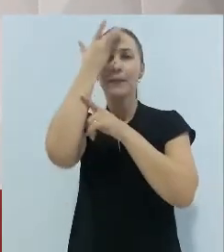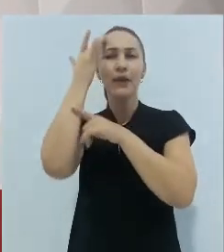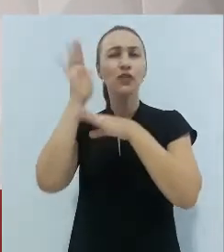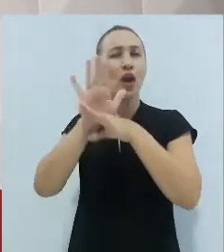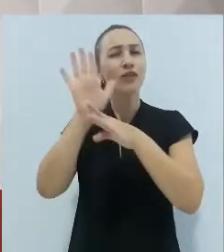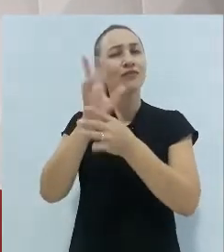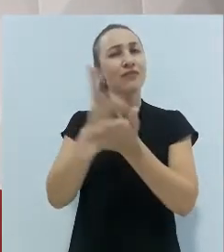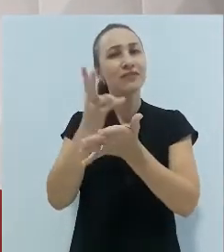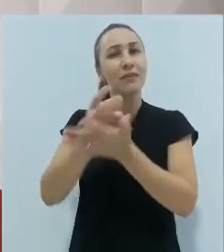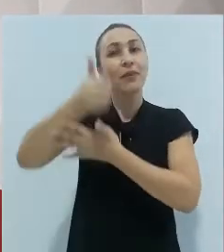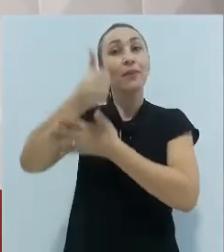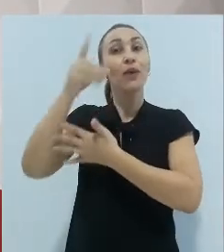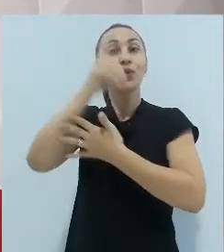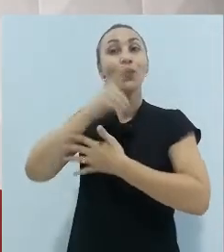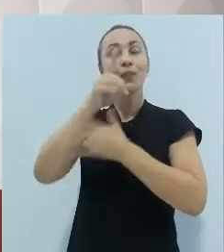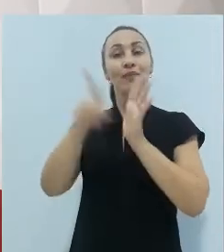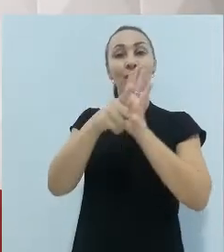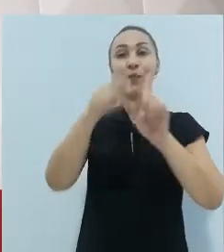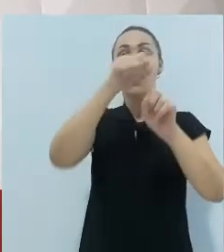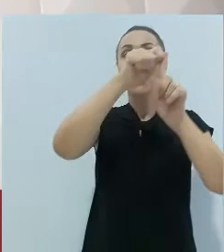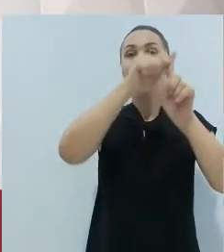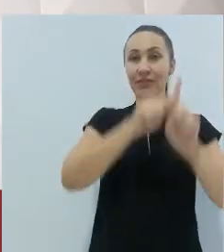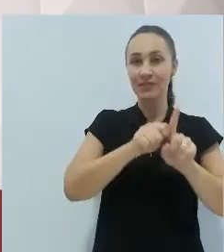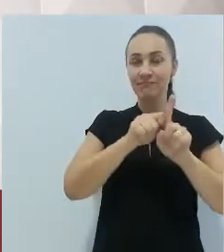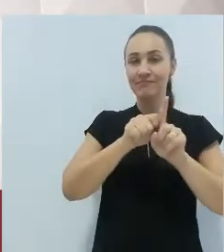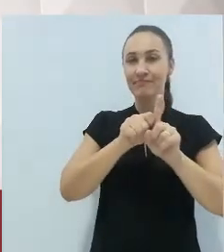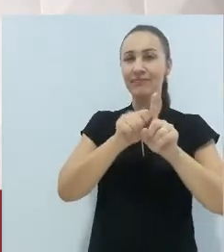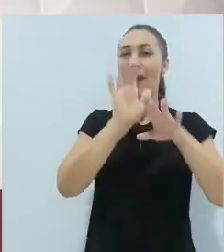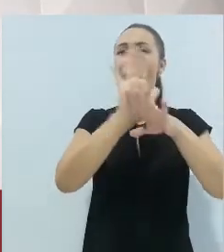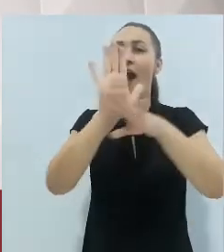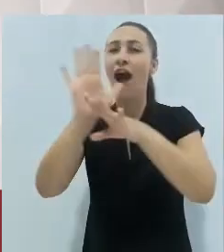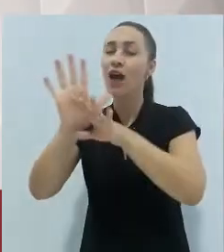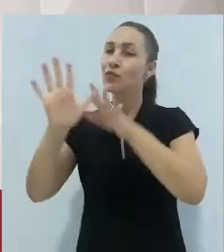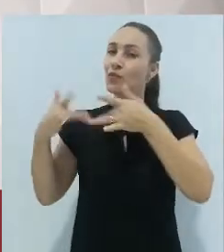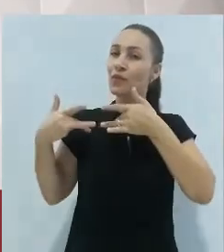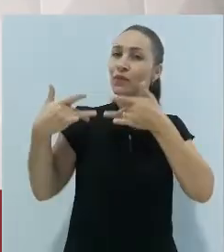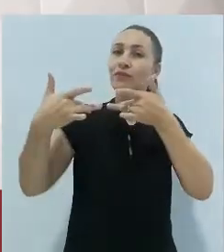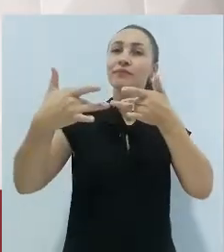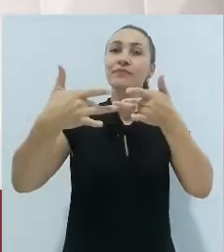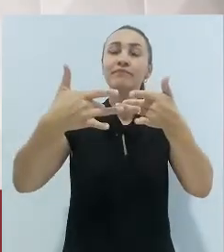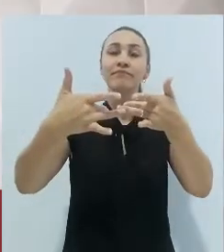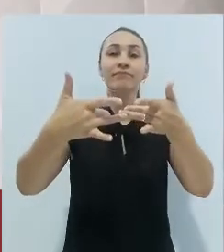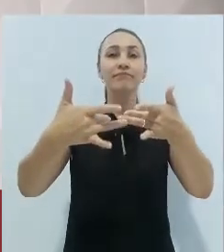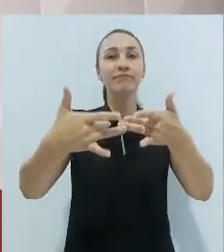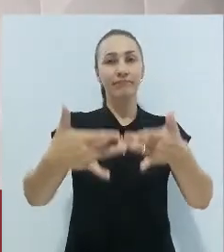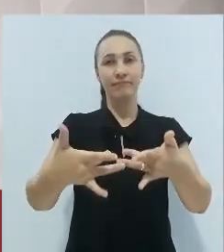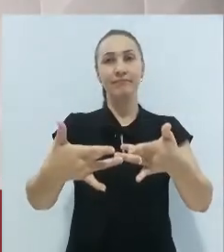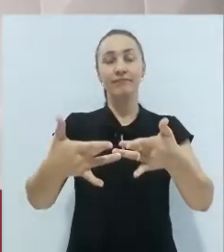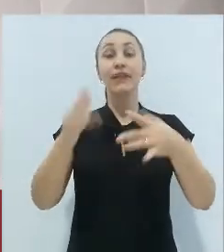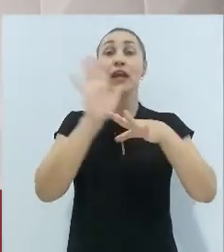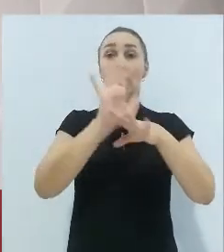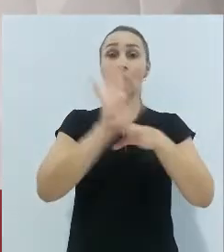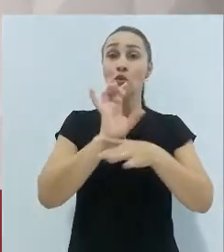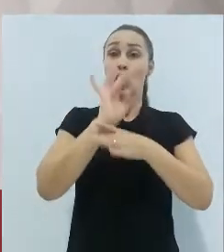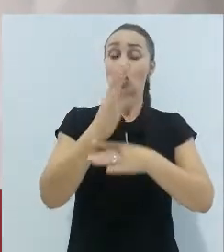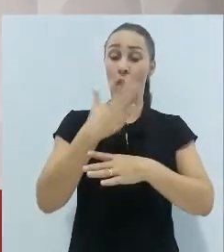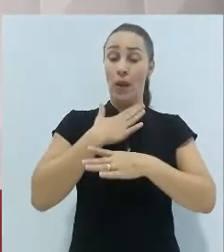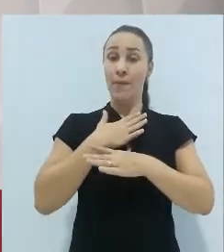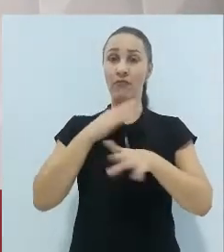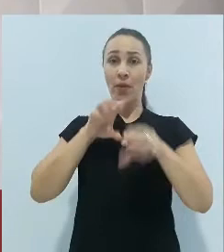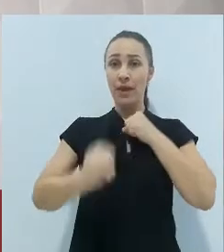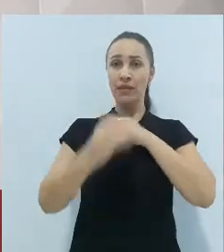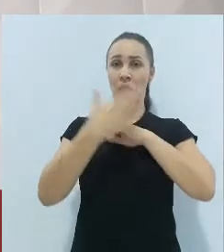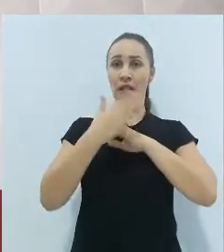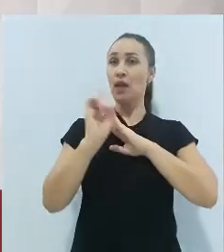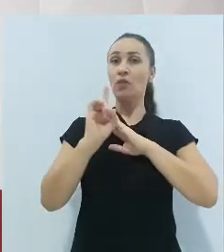mês, ajudando com a sua oferta generosa, que colaborou não apenas com a minha formação, mas com a formação